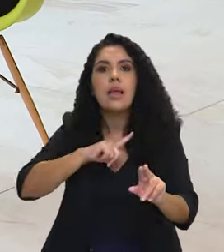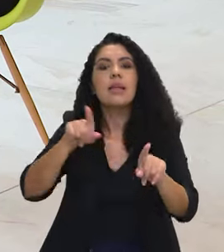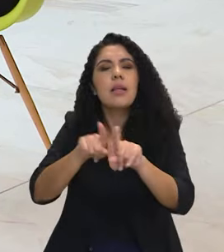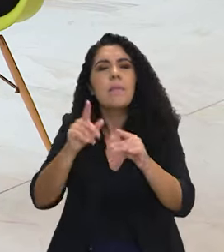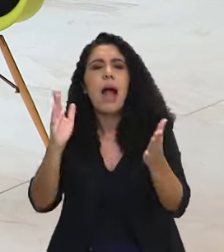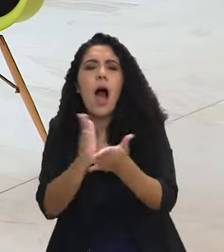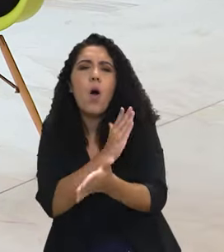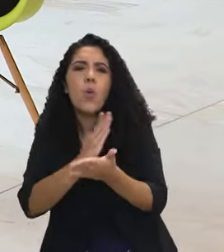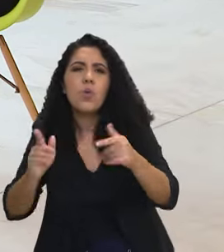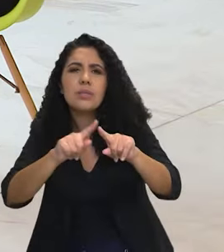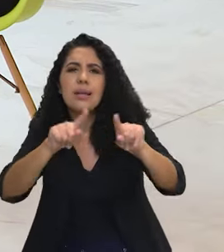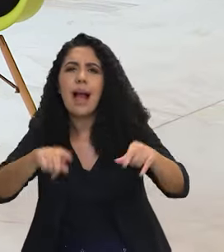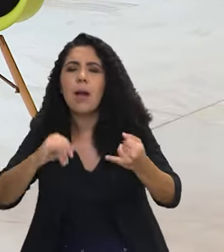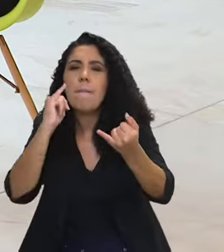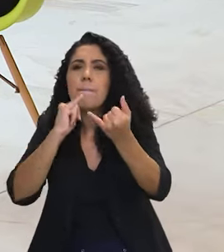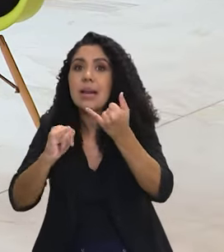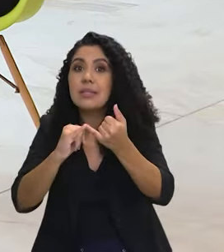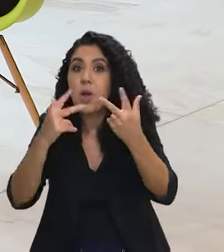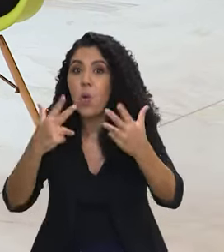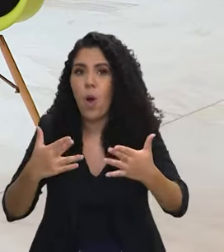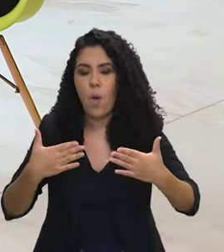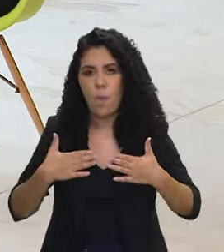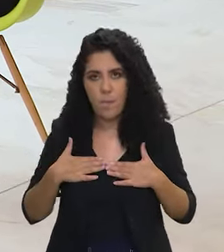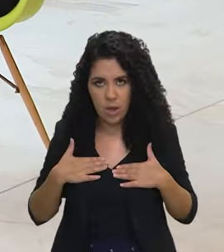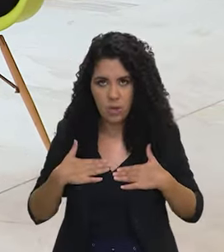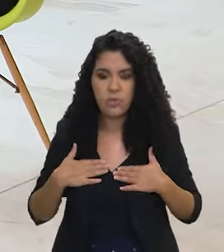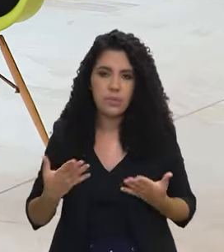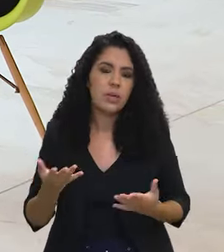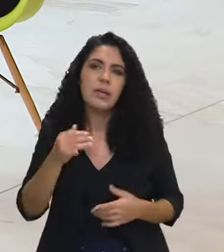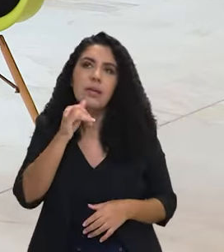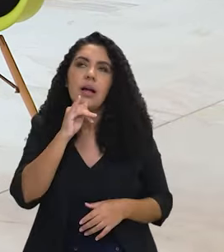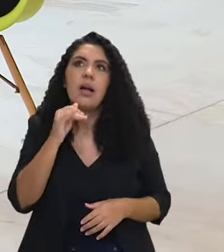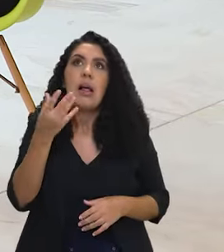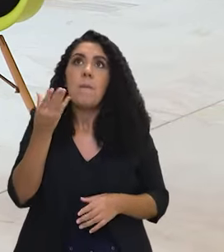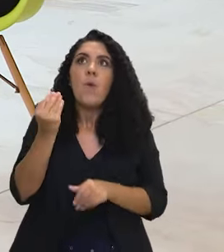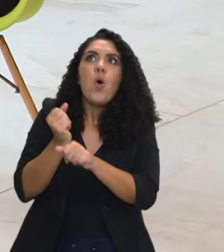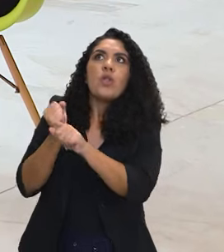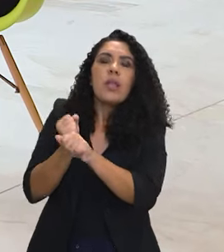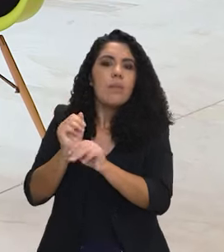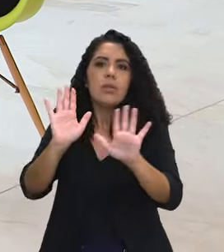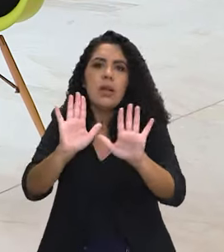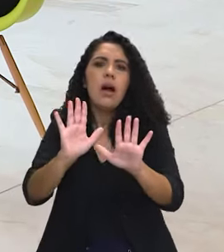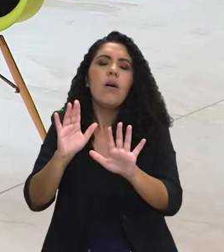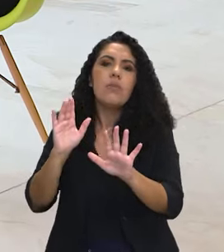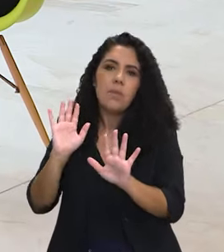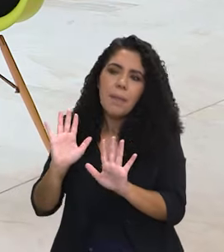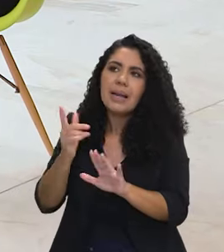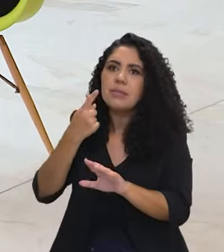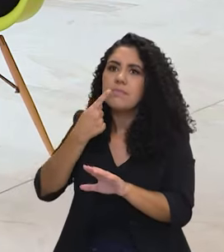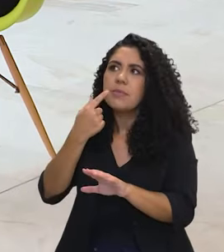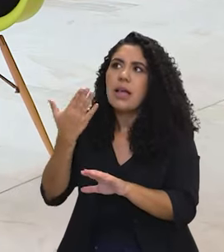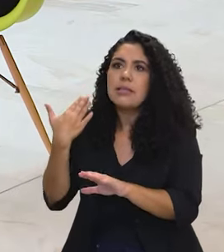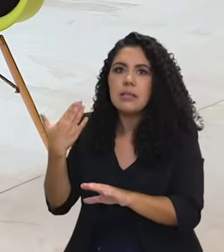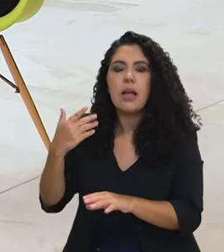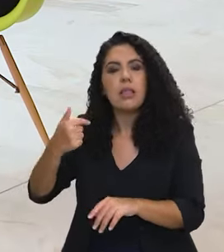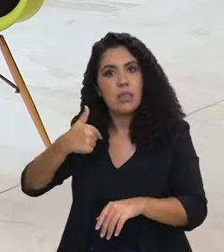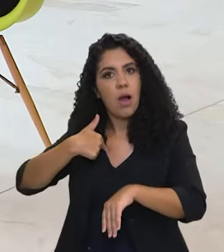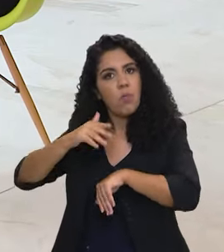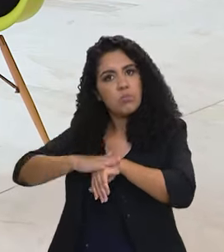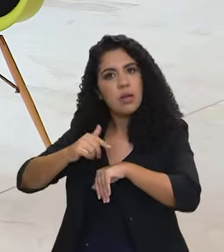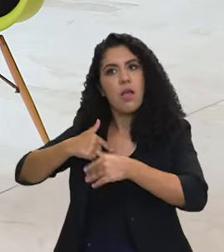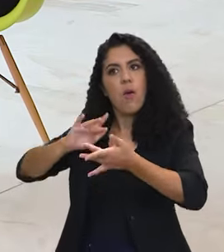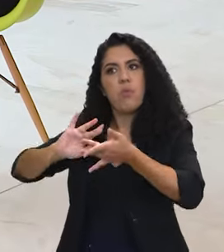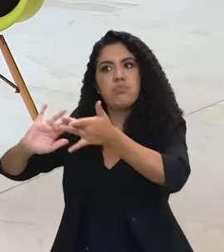cargos análogos ao meu, ao que eu ocupo. Já há algum tempo. Não há tanto tempo, já há alguns anos. Então eu faço essa